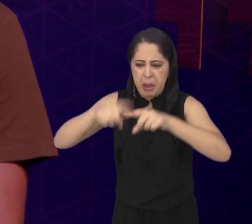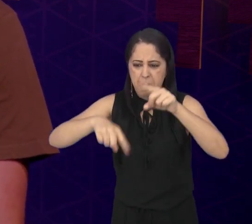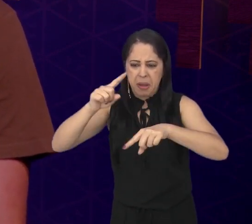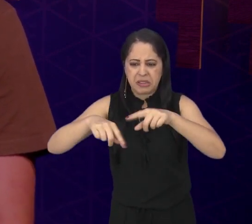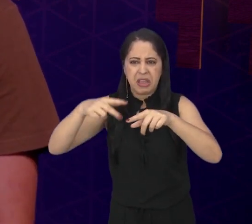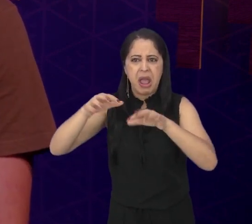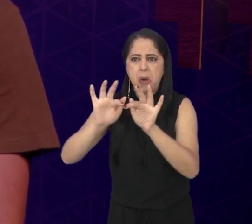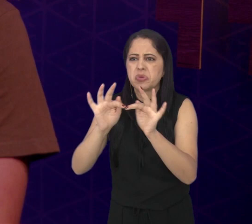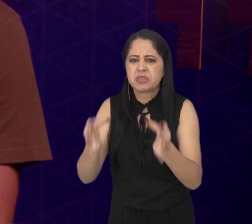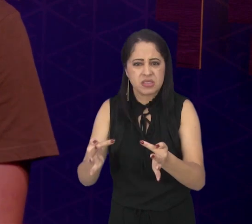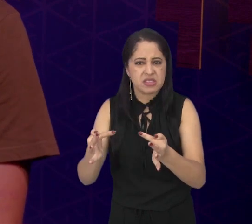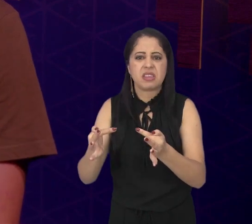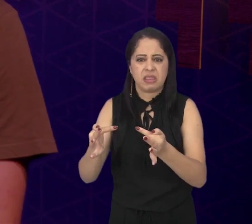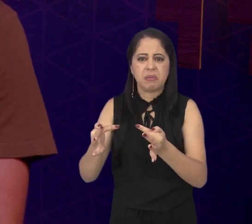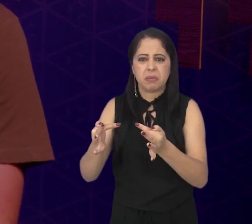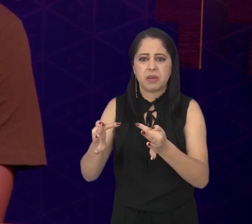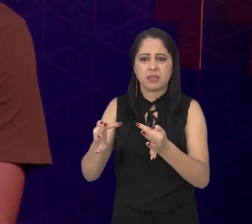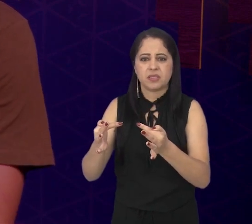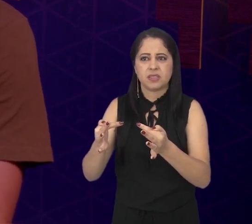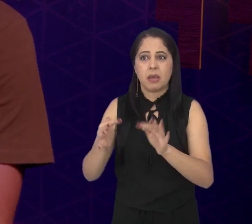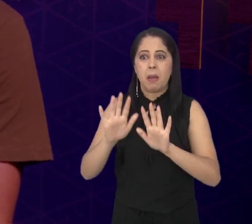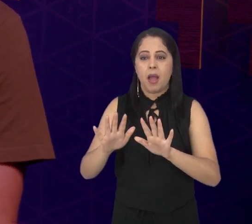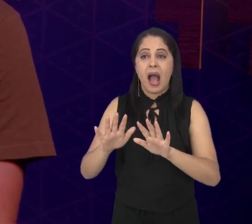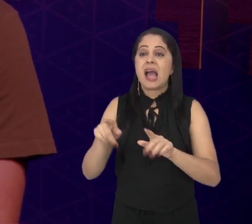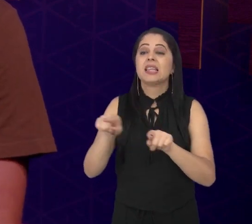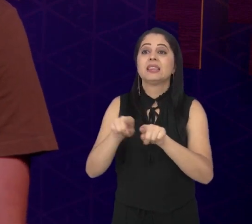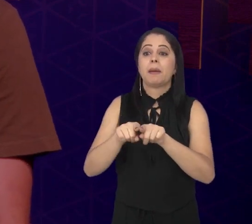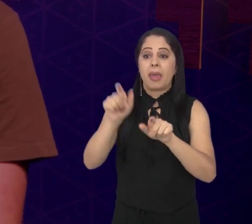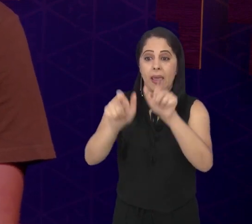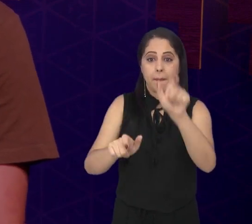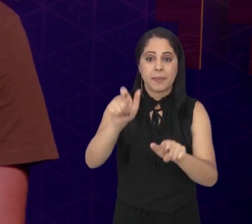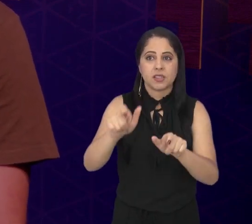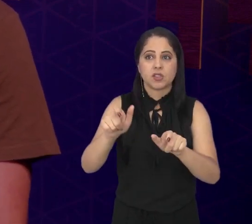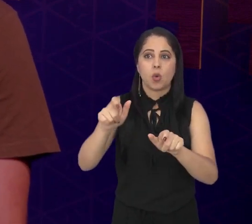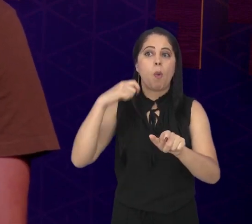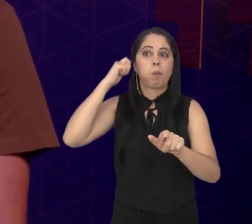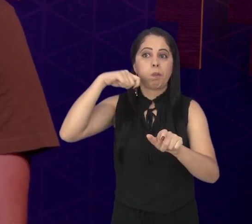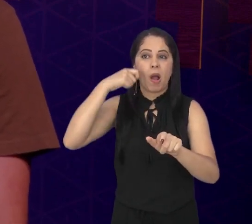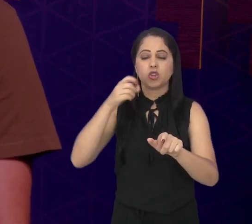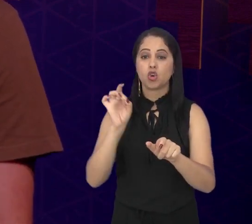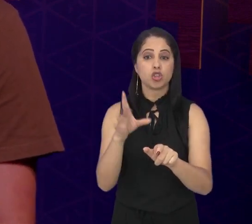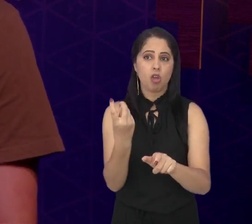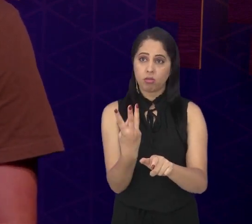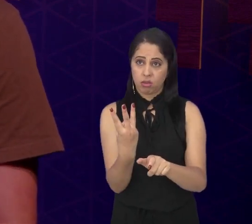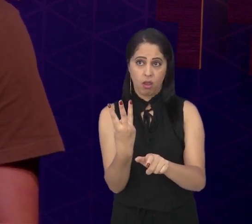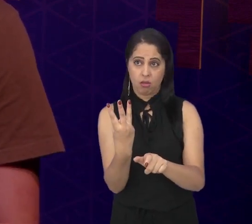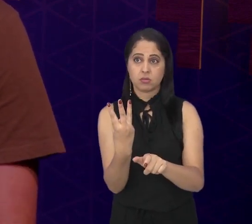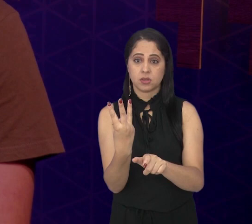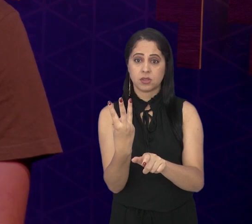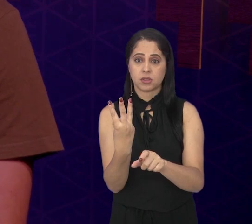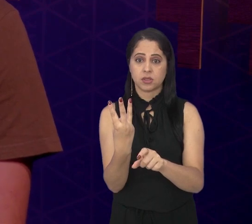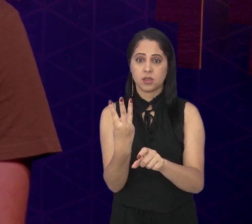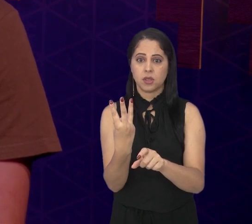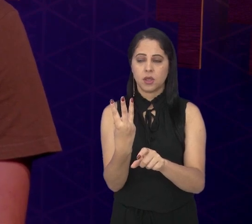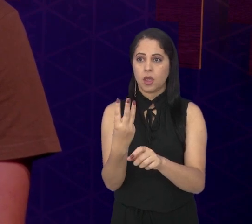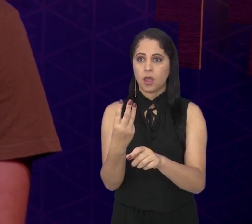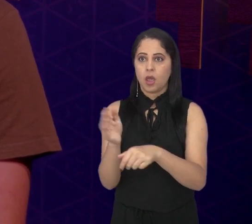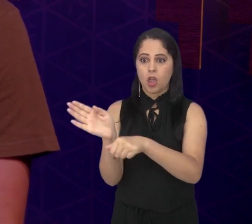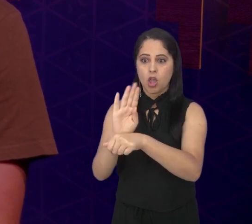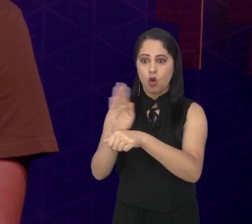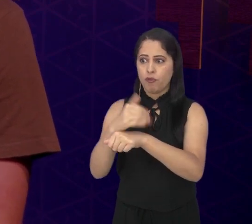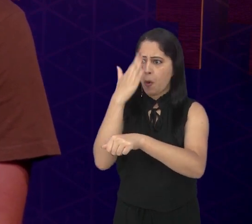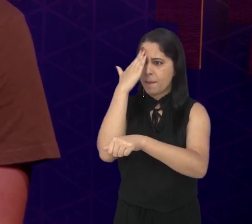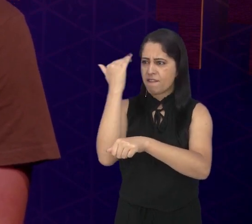câmeras quase que caseiras, assim, câmeras boas e tal, mas poucos atores, se não me engano, acho que 3 atores só.